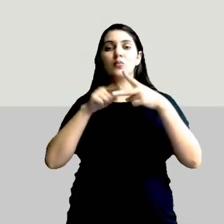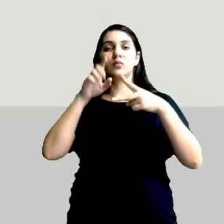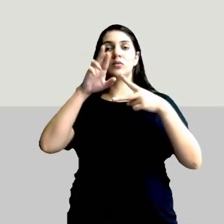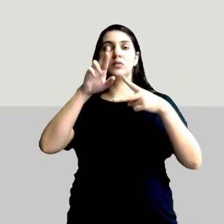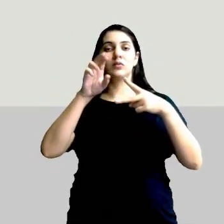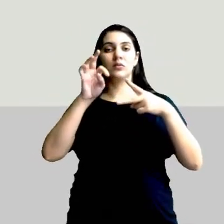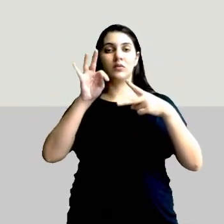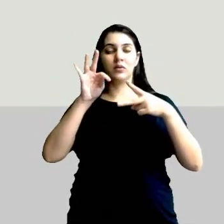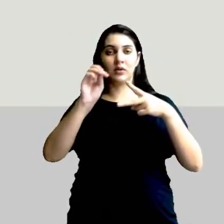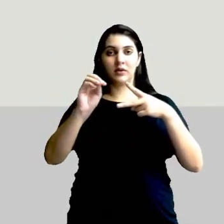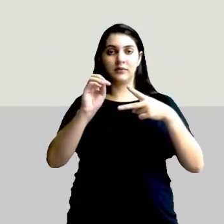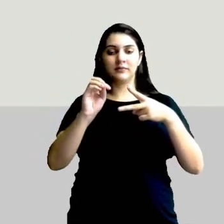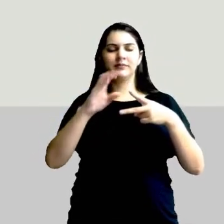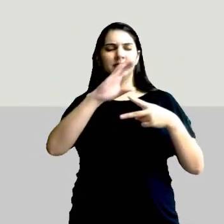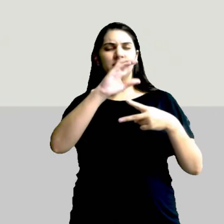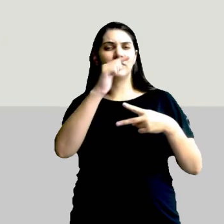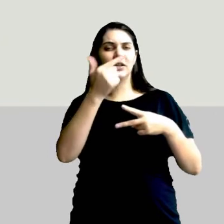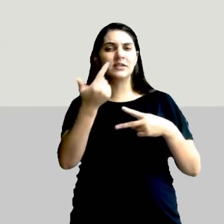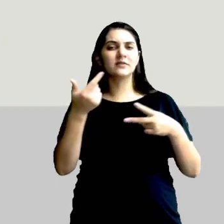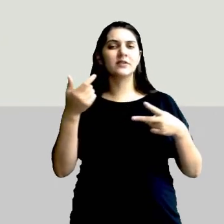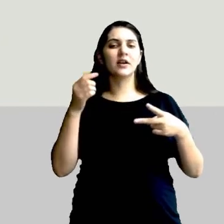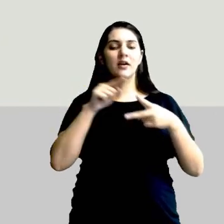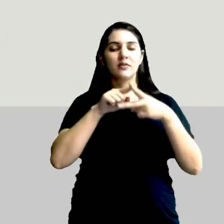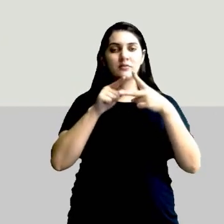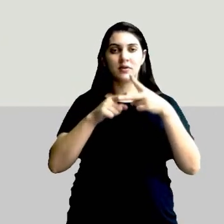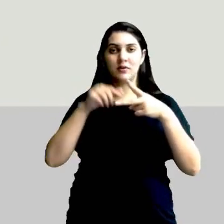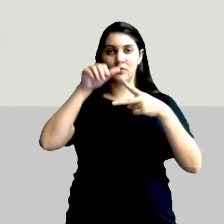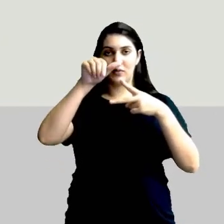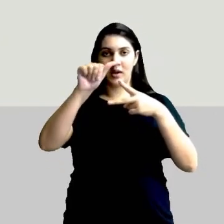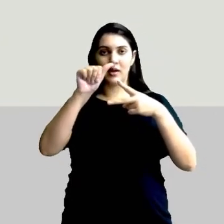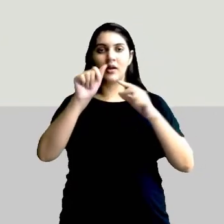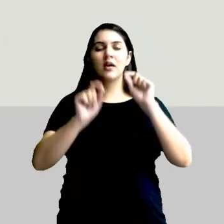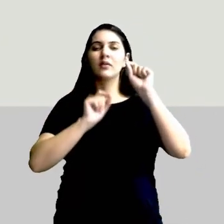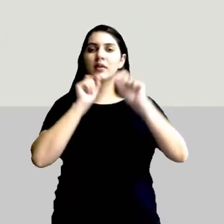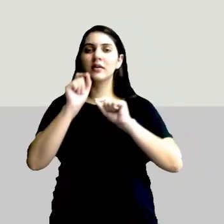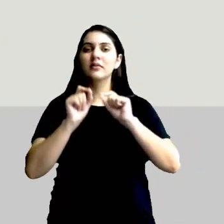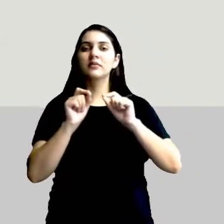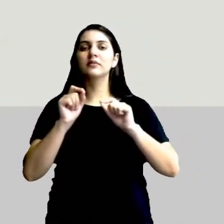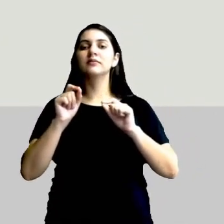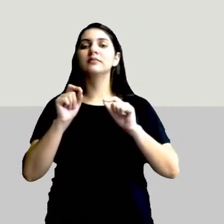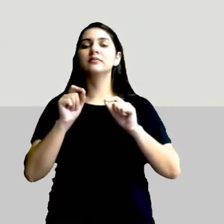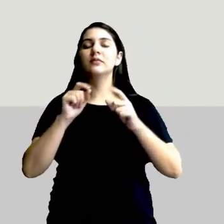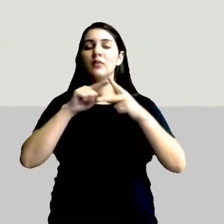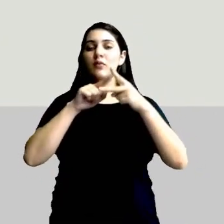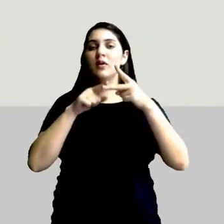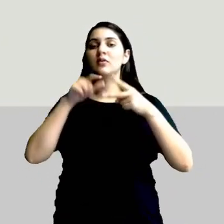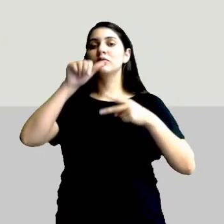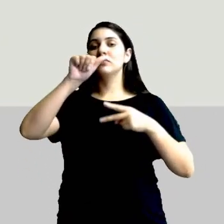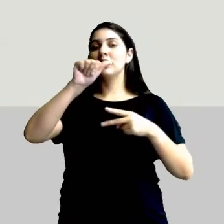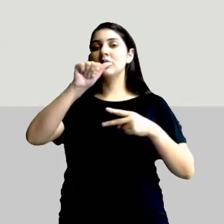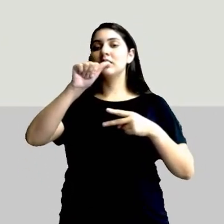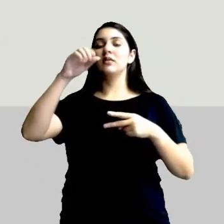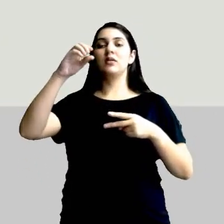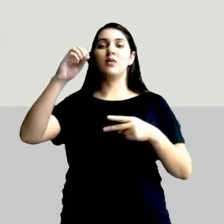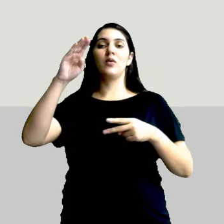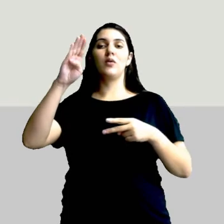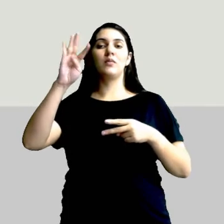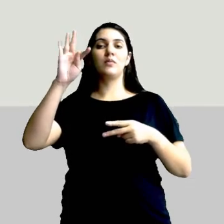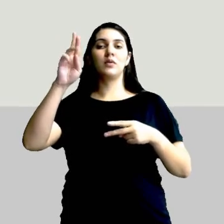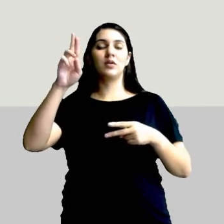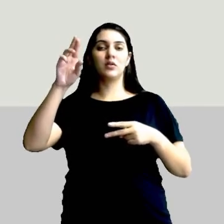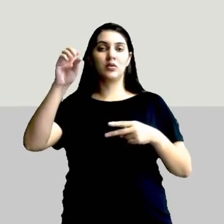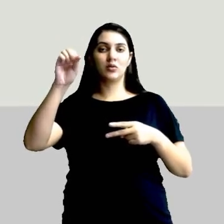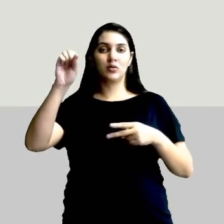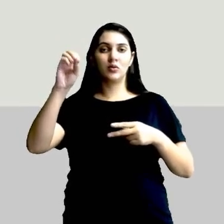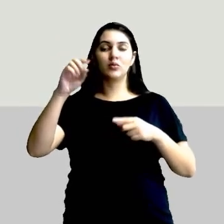Então, vamos lá classificar os ângulos. Vamos classificar o ângulo A. O ângulo A, ele é um ângulo